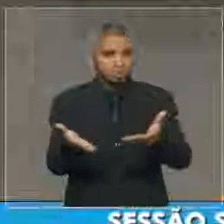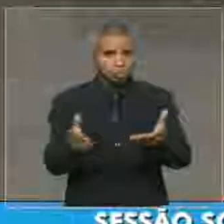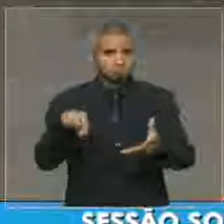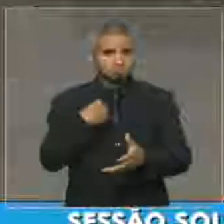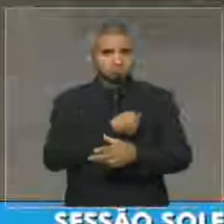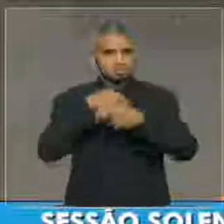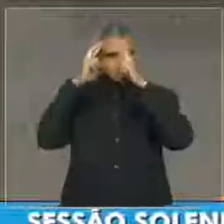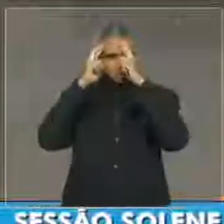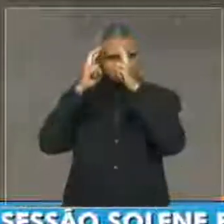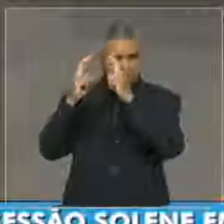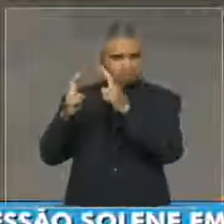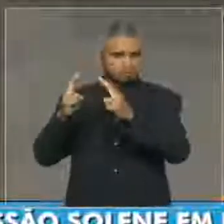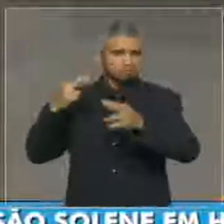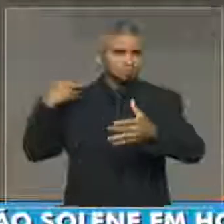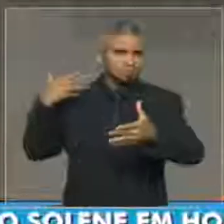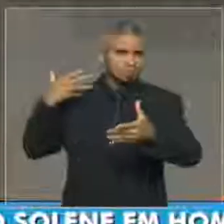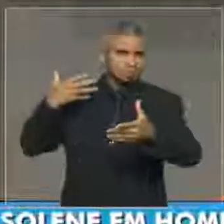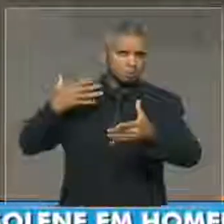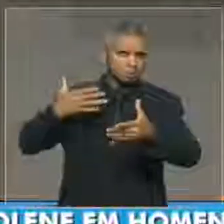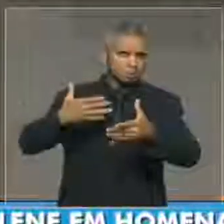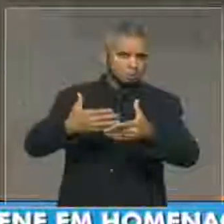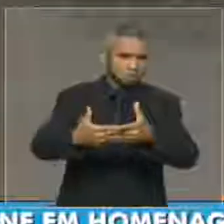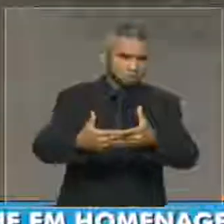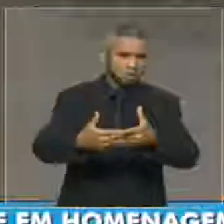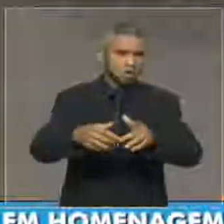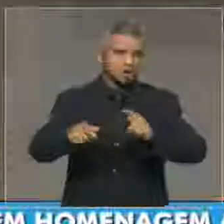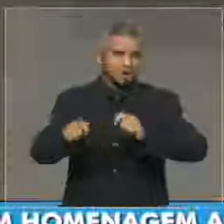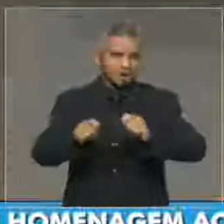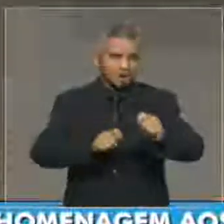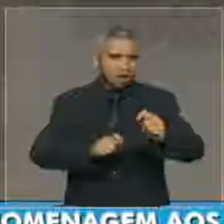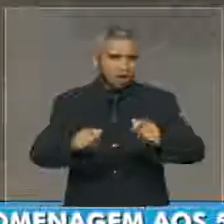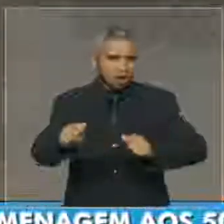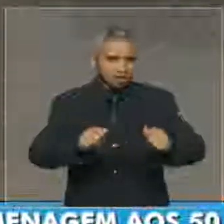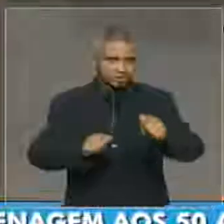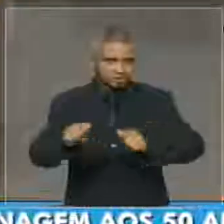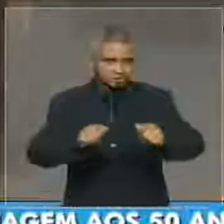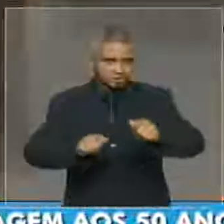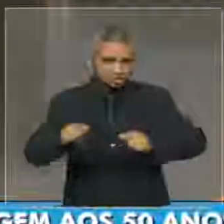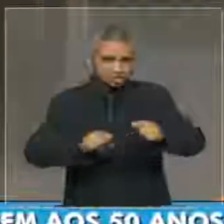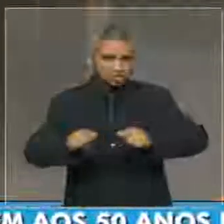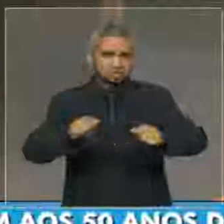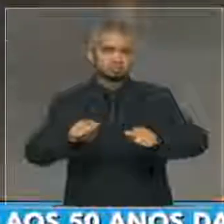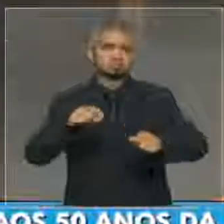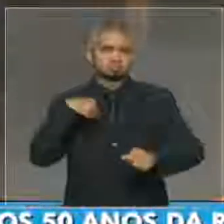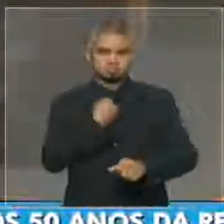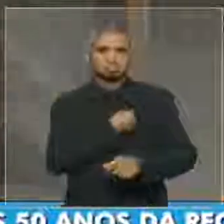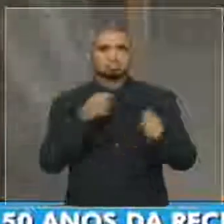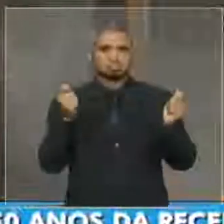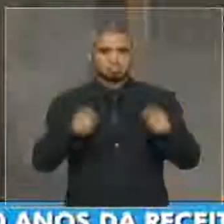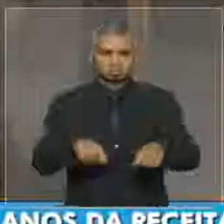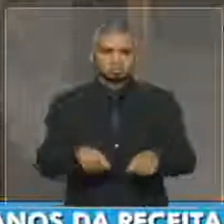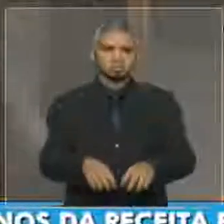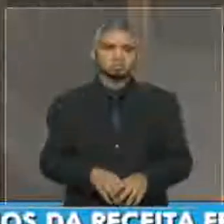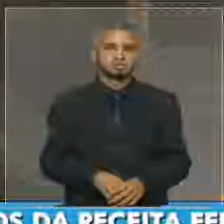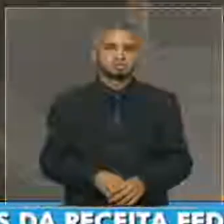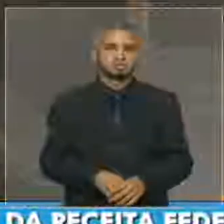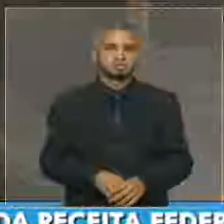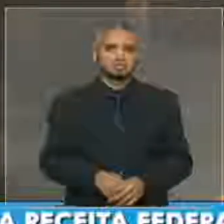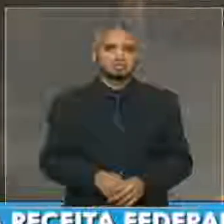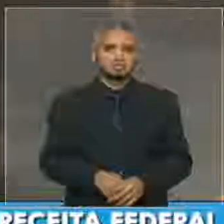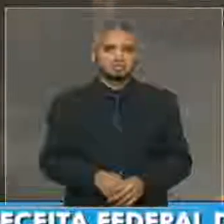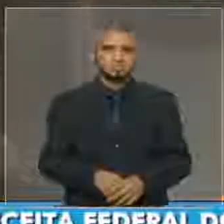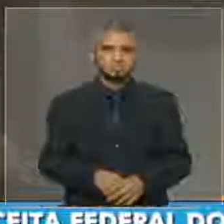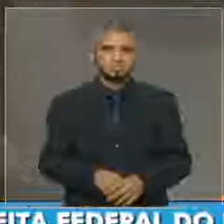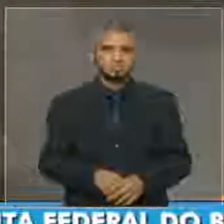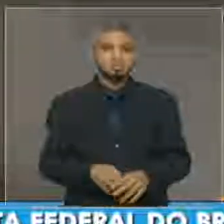do tempo que a administração nos permite fazer. E chegamos com o que foi